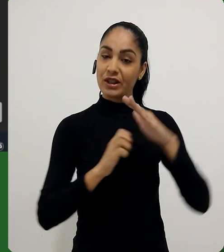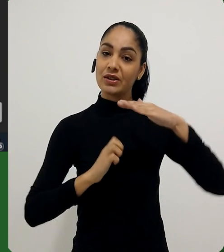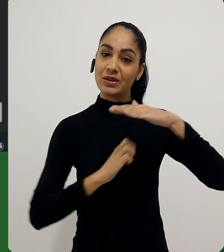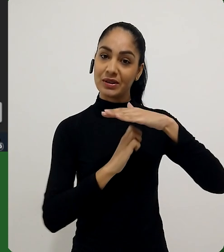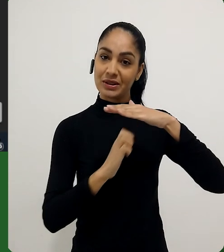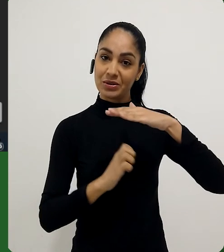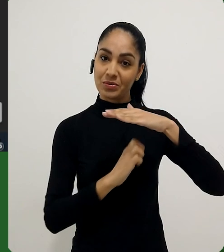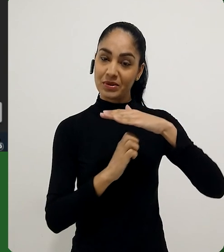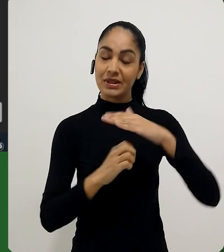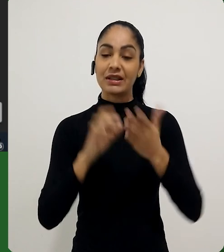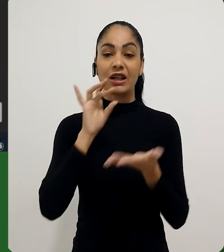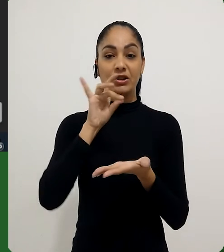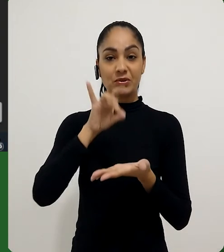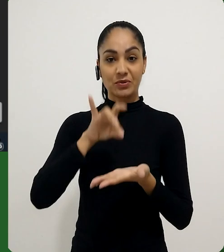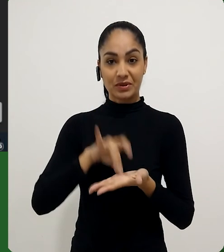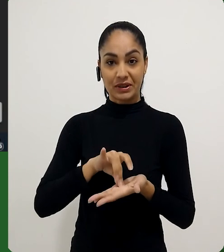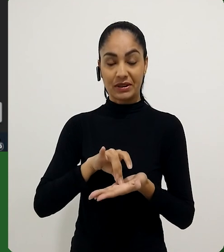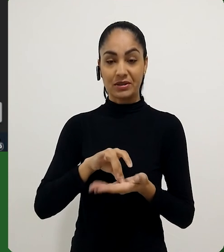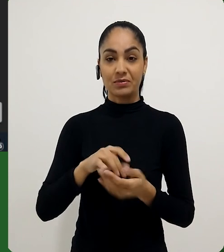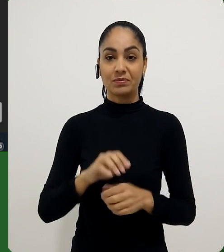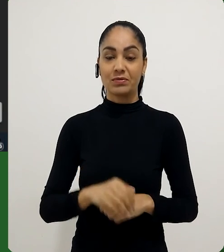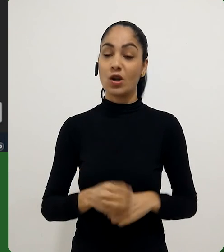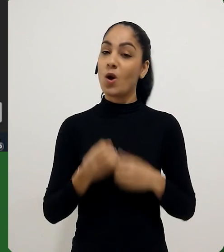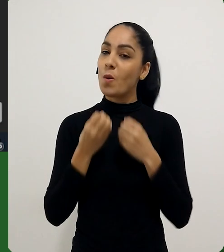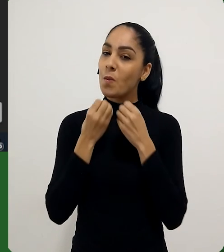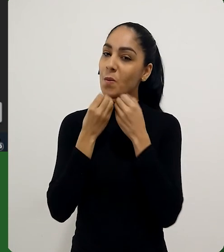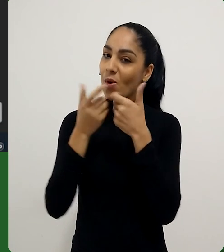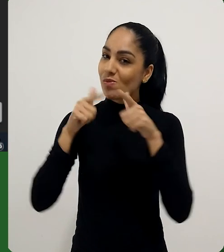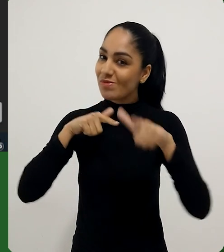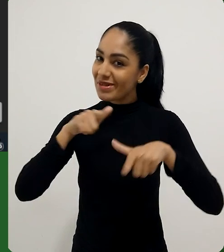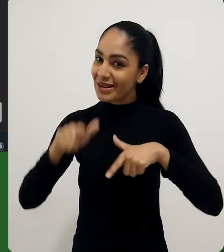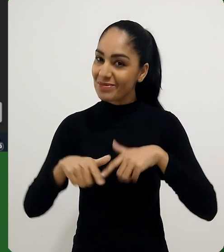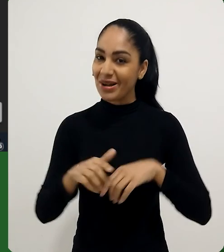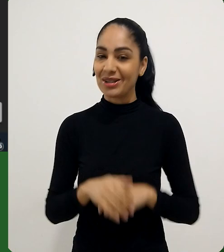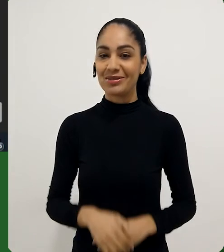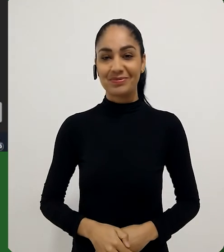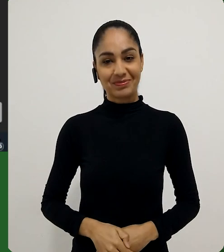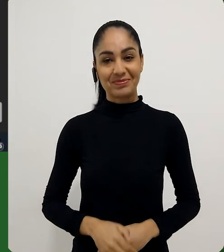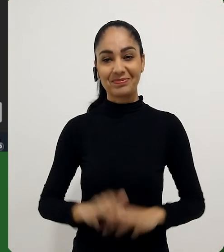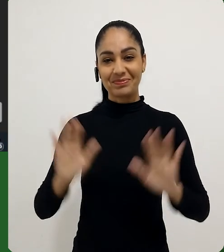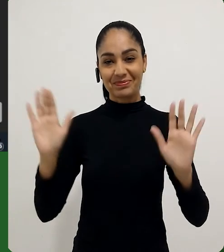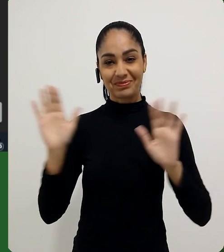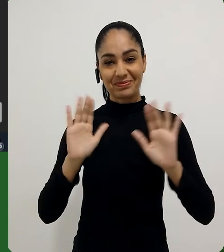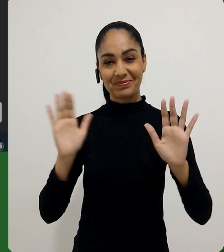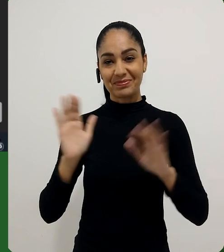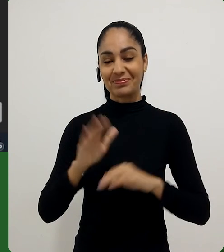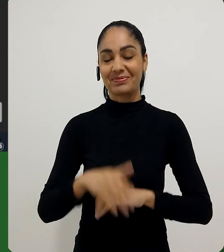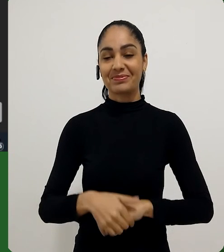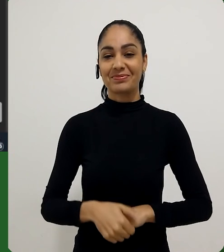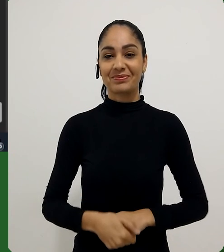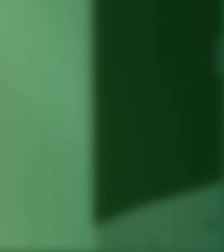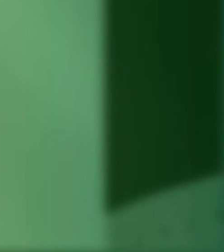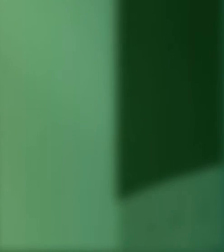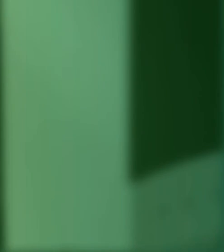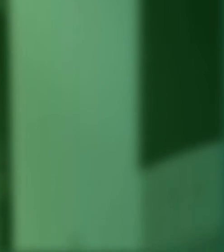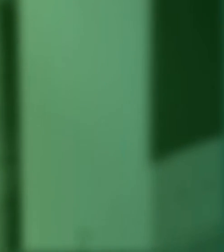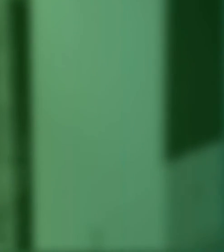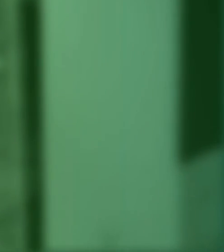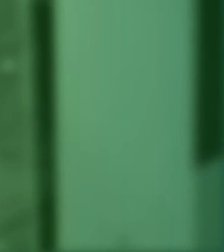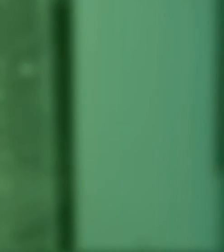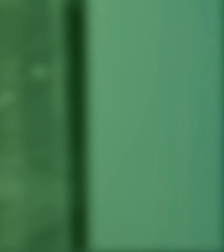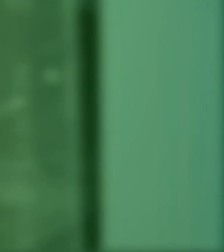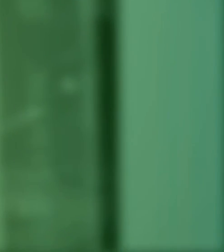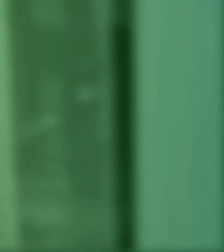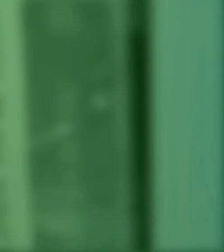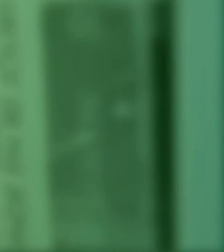3, gêneros empresariais e oficiais. Bom trabalho a todos.